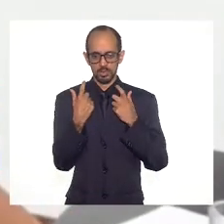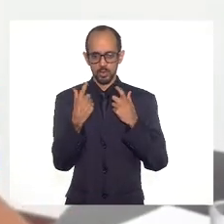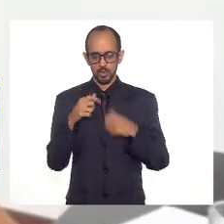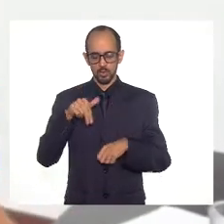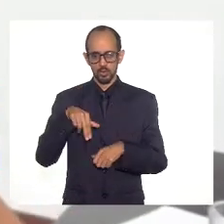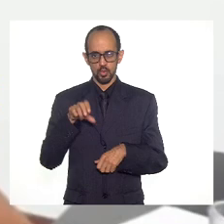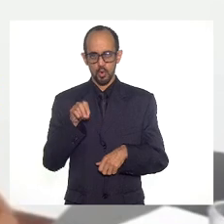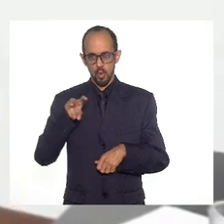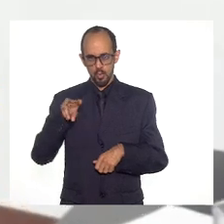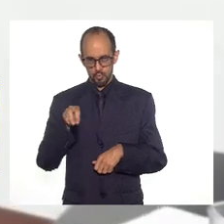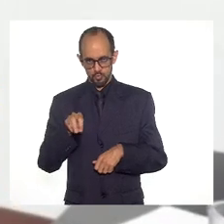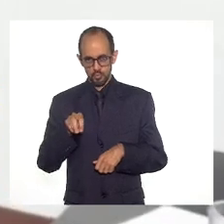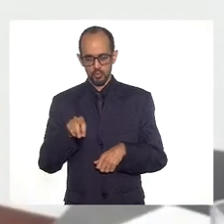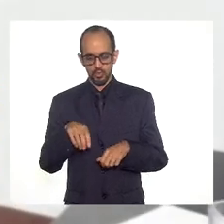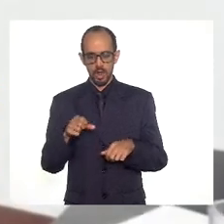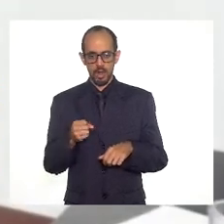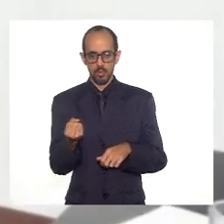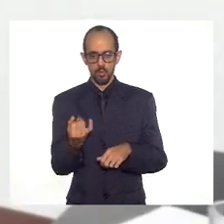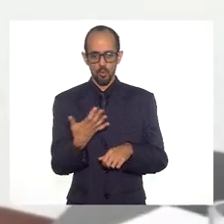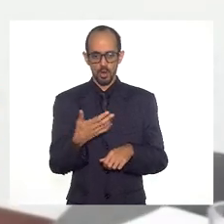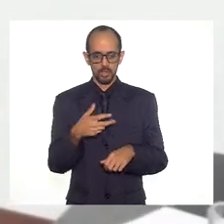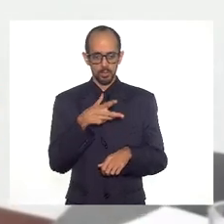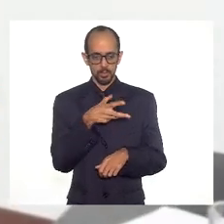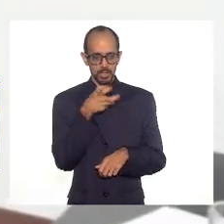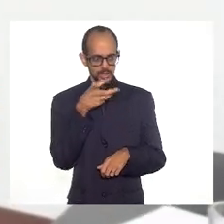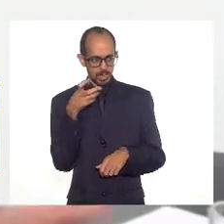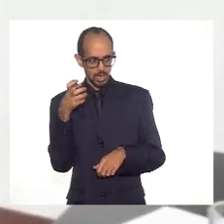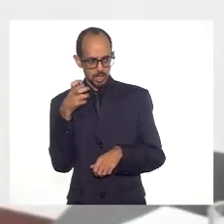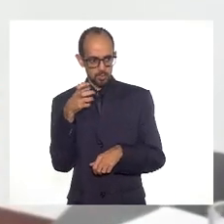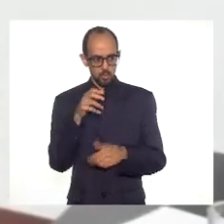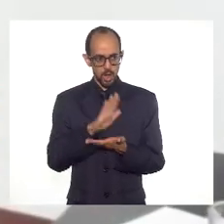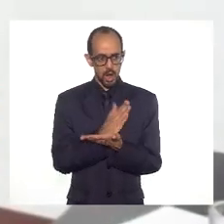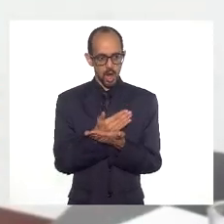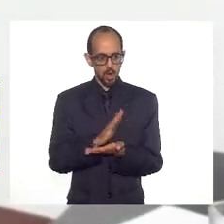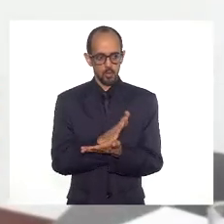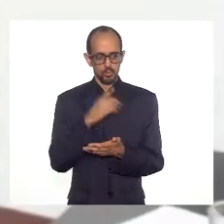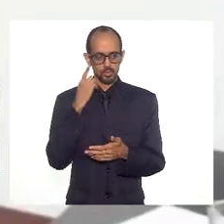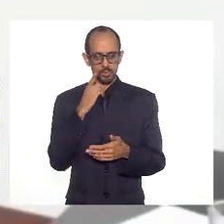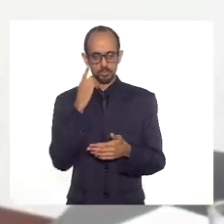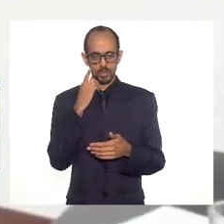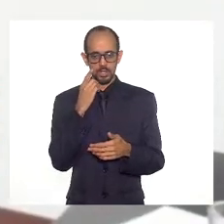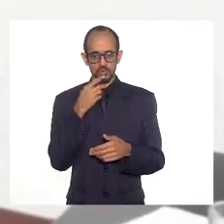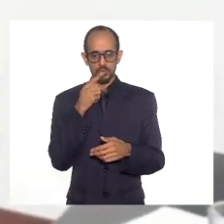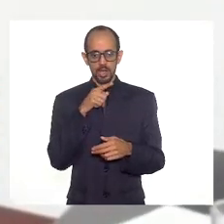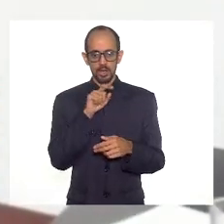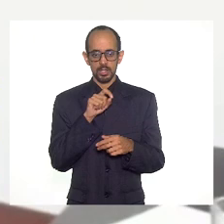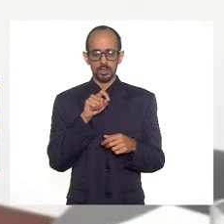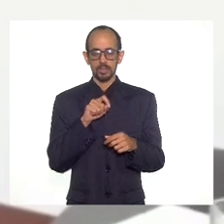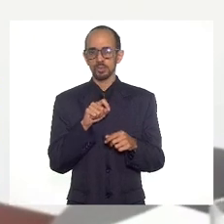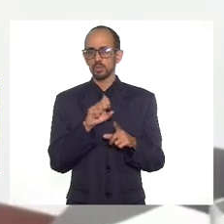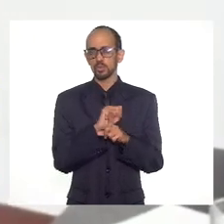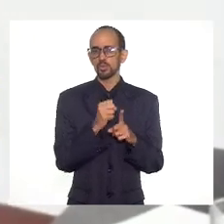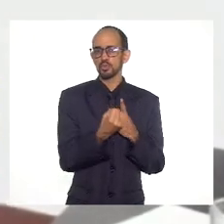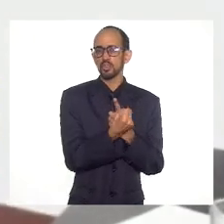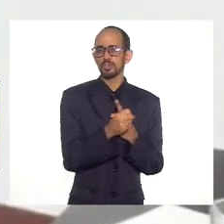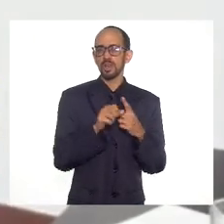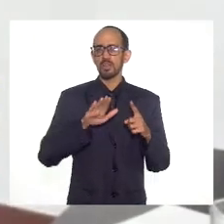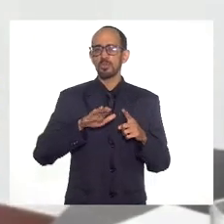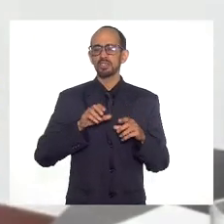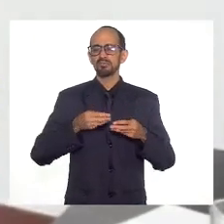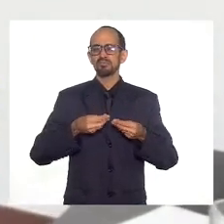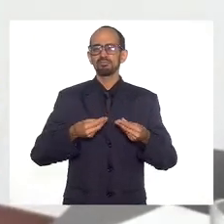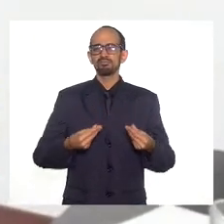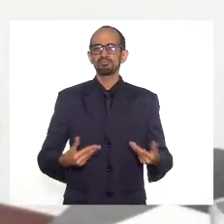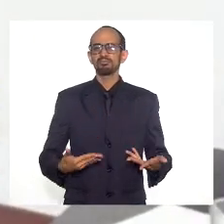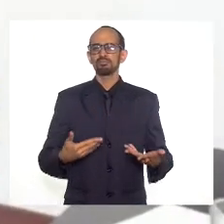é quando eu começo a ouvir alguns deputados falando de forma abstrata do social. Quando eu ouço esse tipo de fala, parece que o